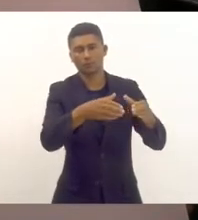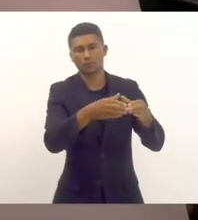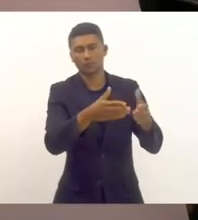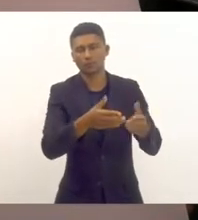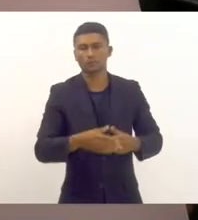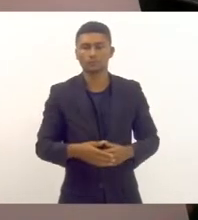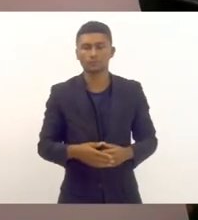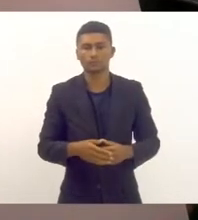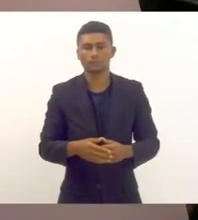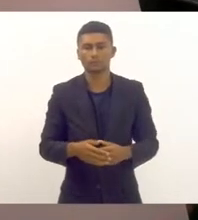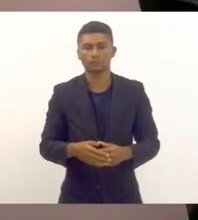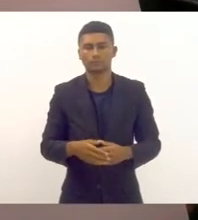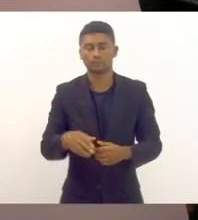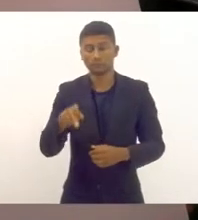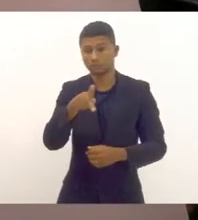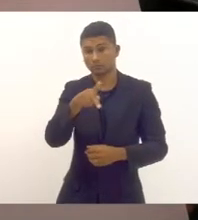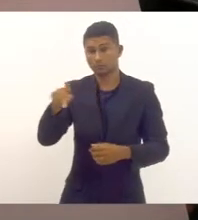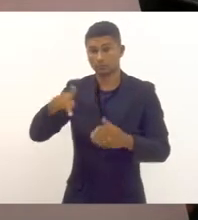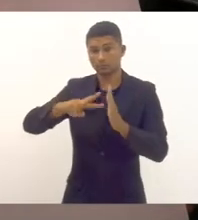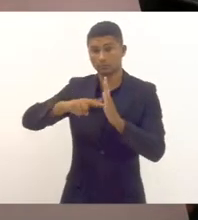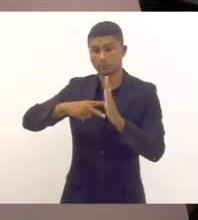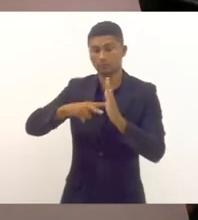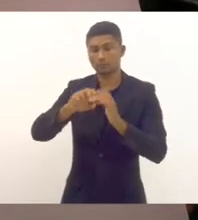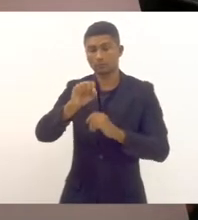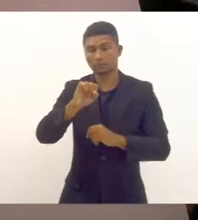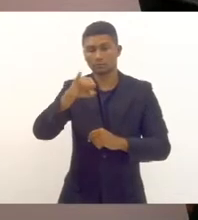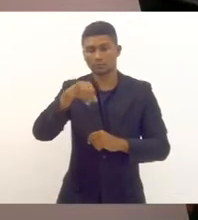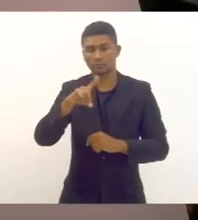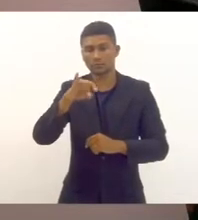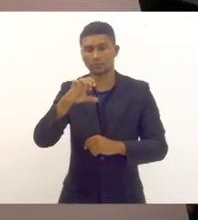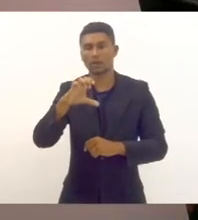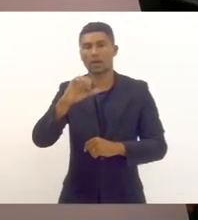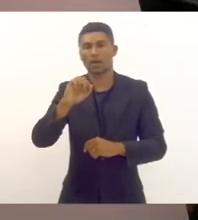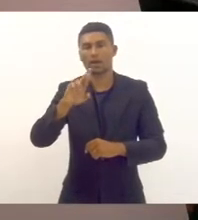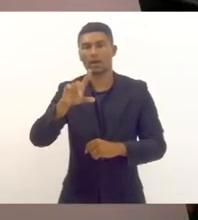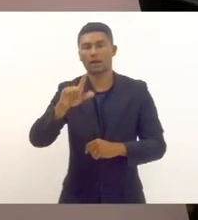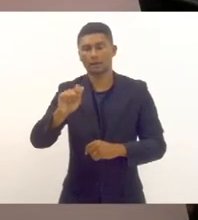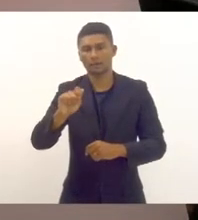Presidente da Sindicarga, do Sindicarga, Silvio Carvalho.